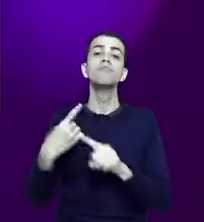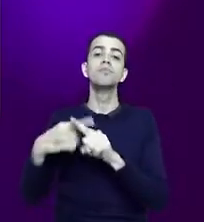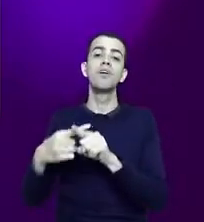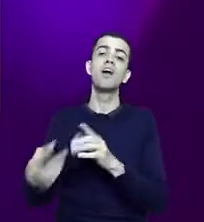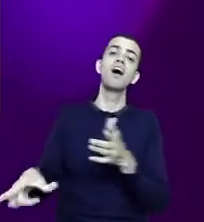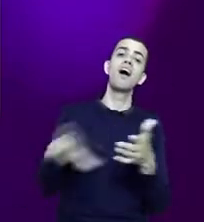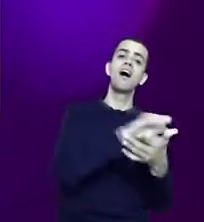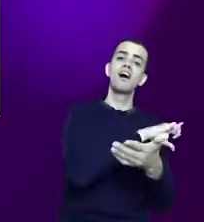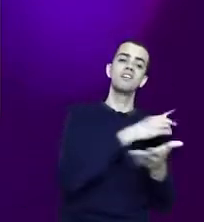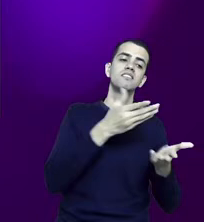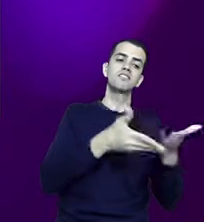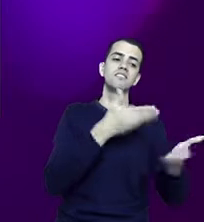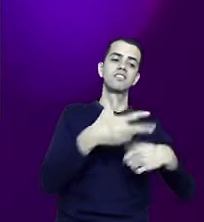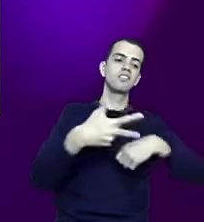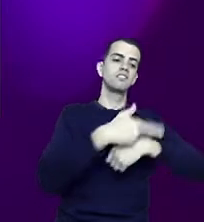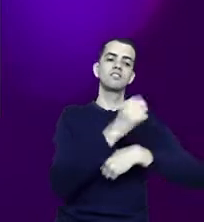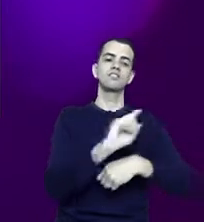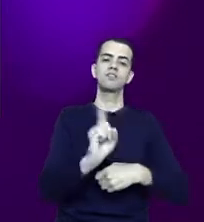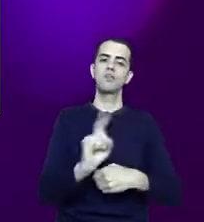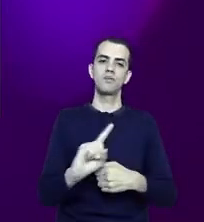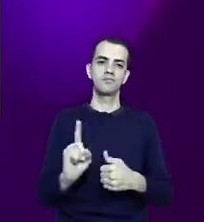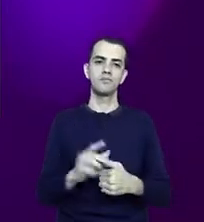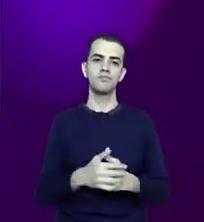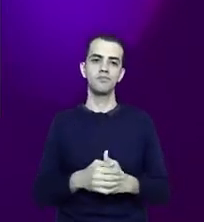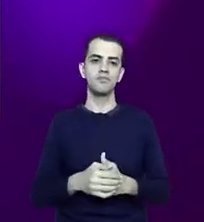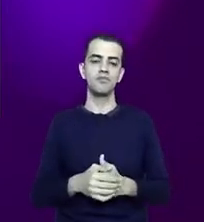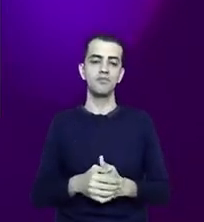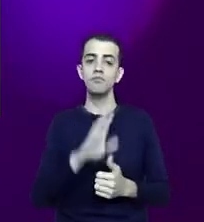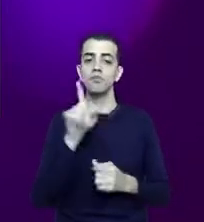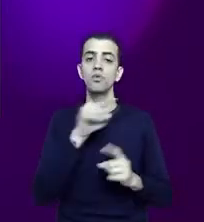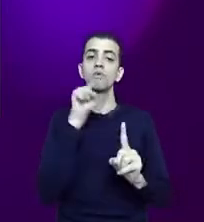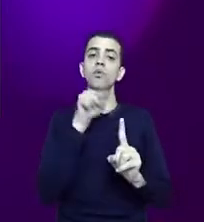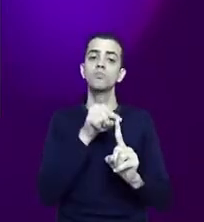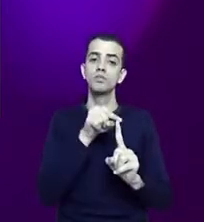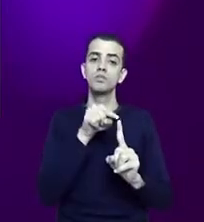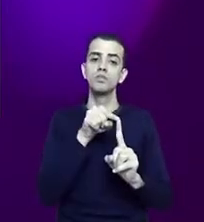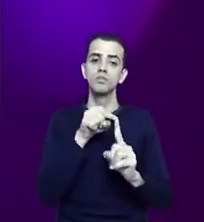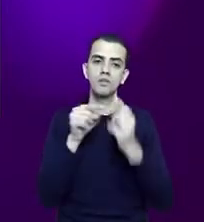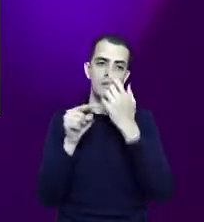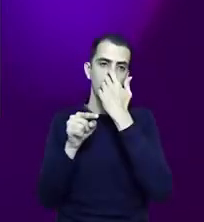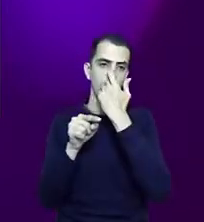tratamento não cirúrgico. Então, os objetivos